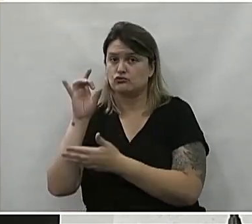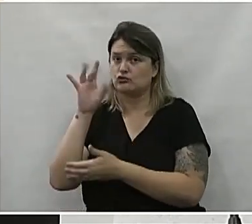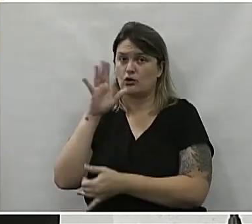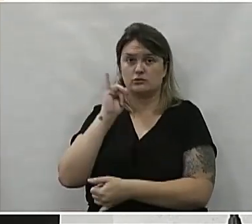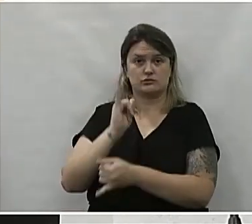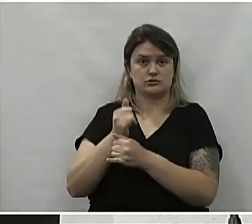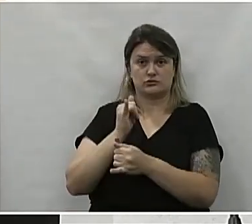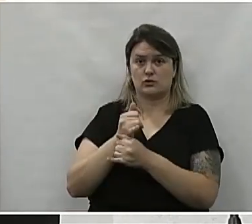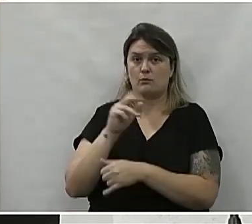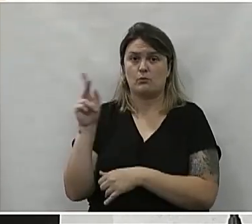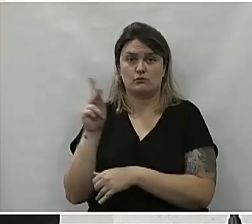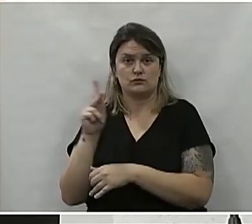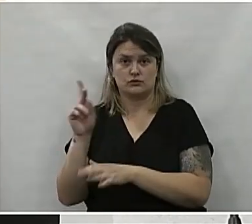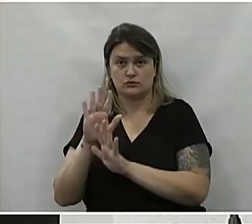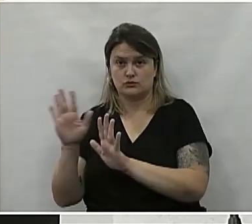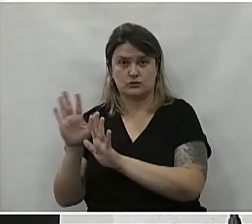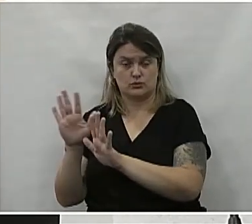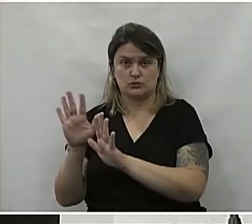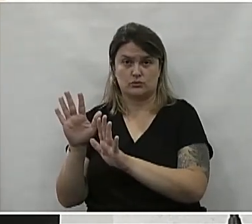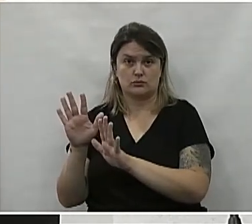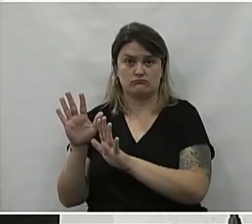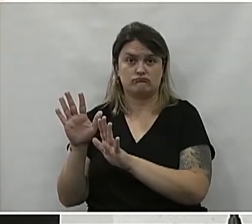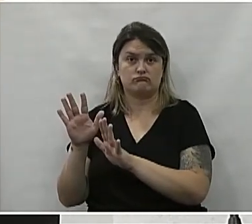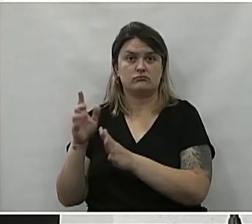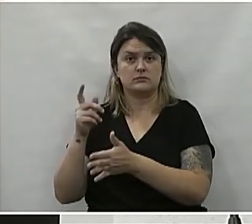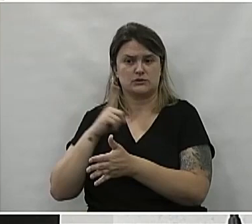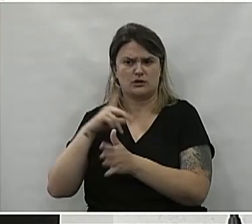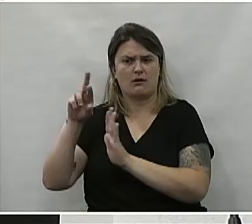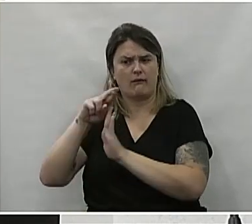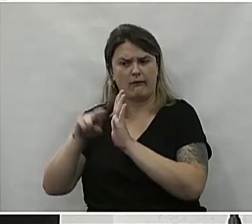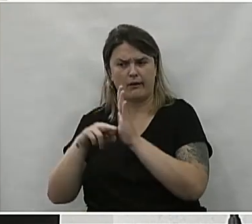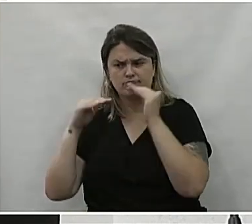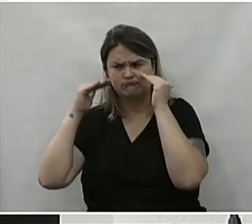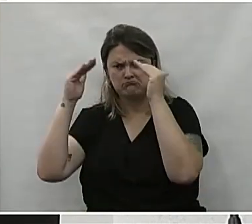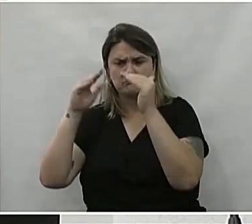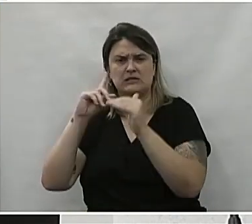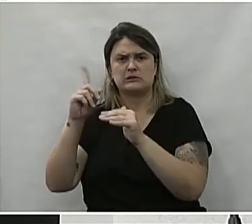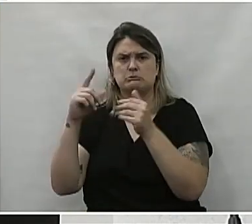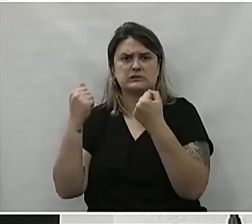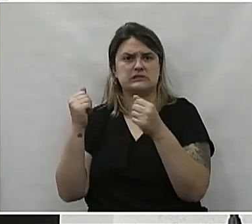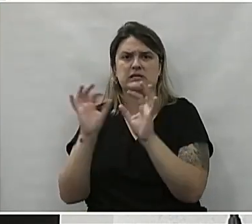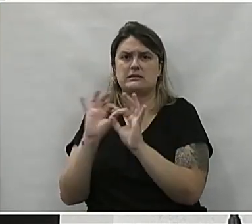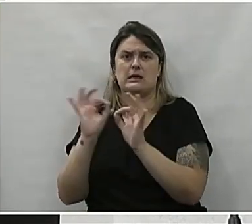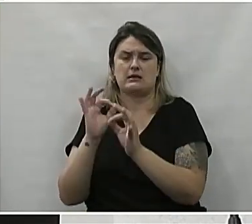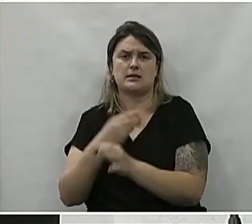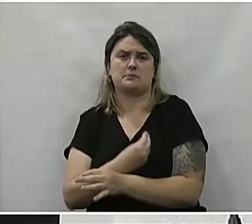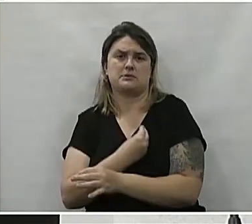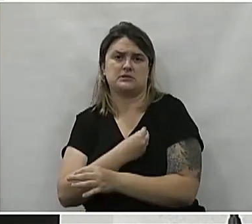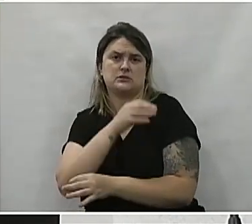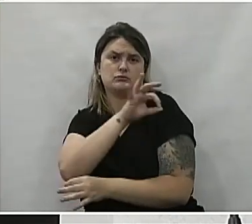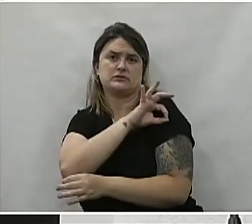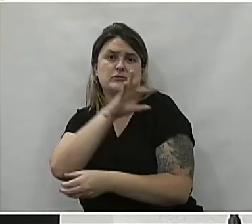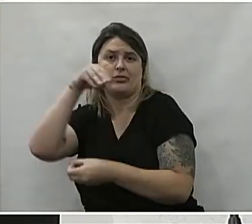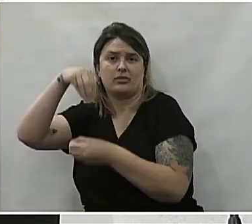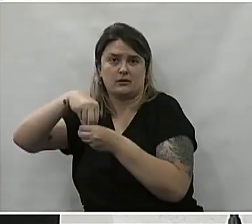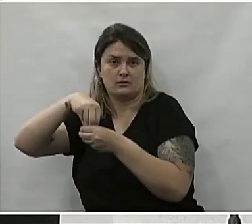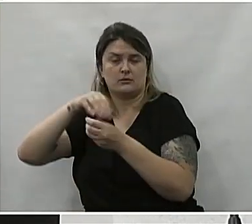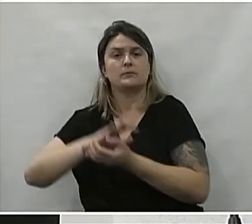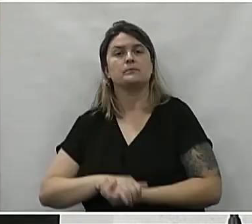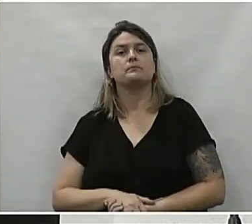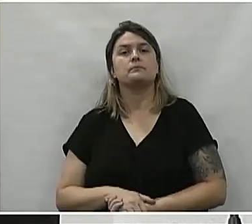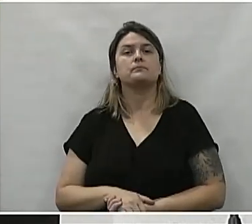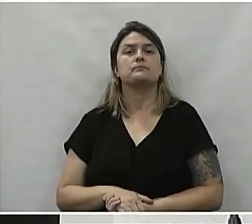diretor E professores Para que houvesse Ordem na instituição Não precisando assim Da presença policial No interior dos colégios